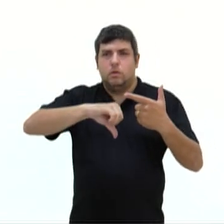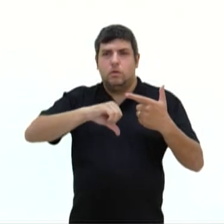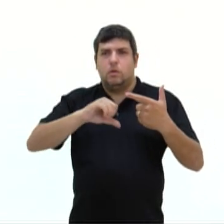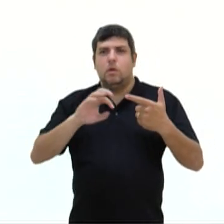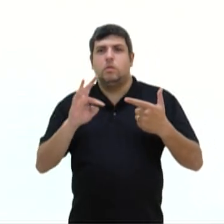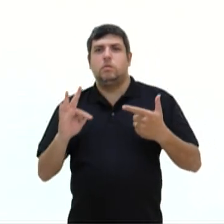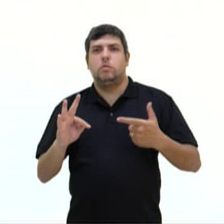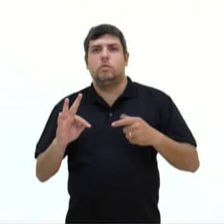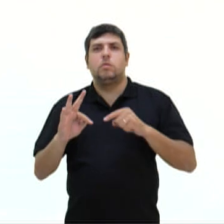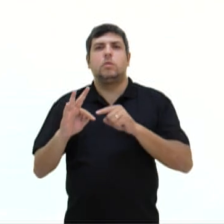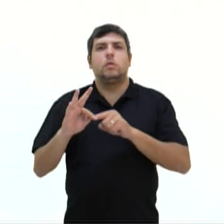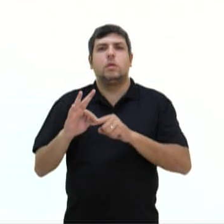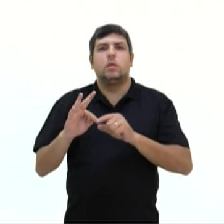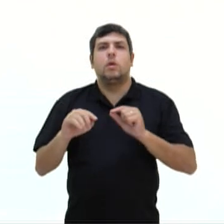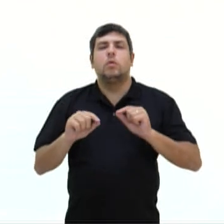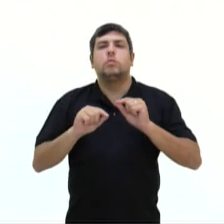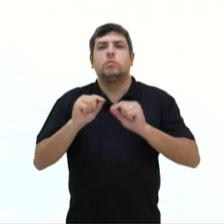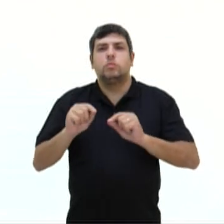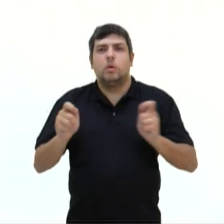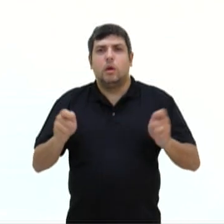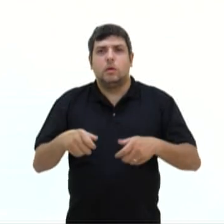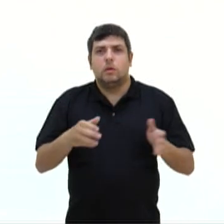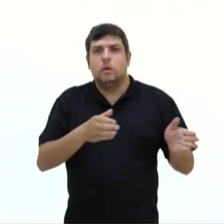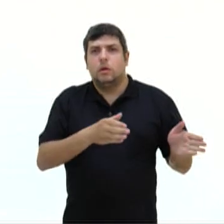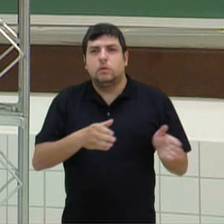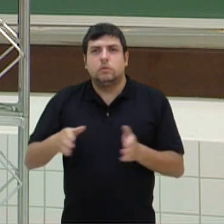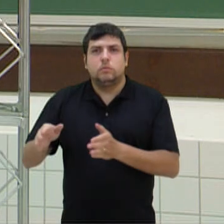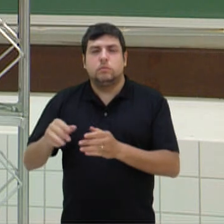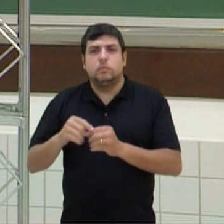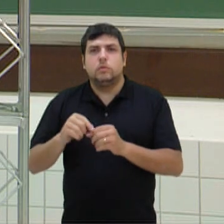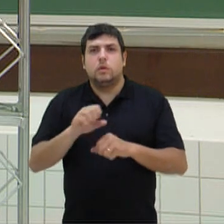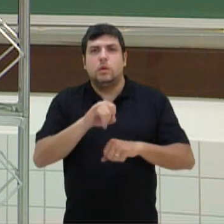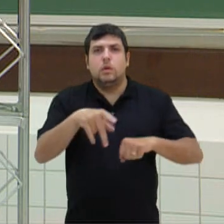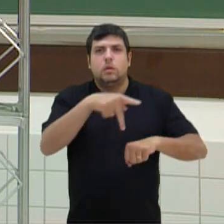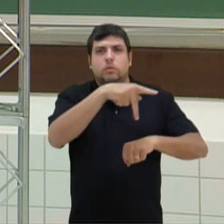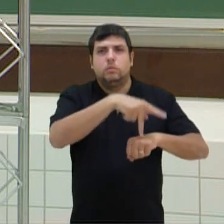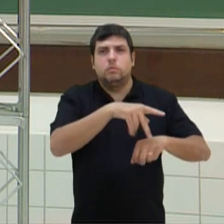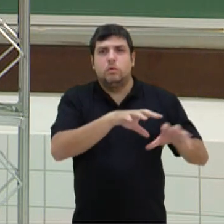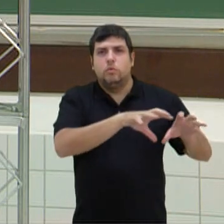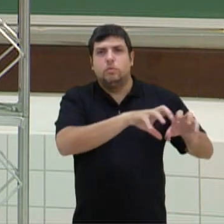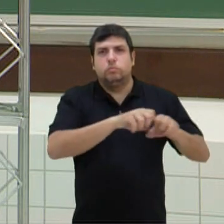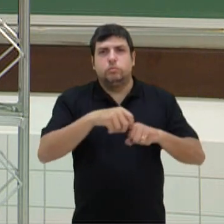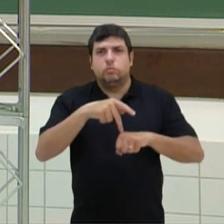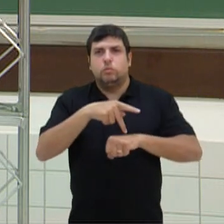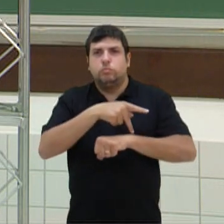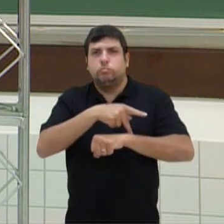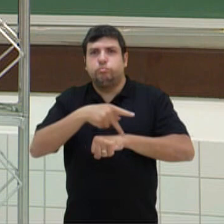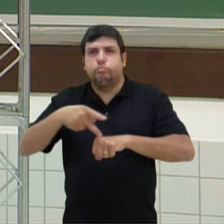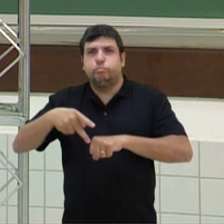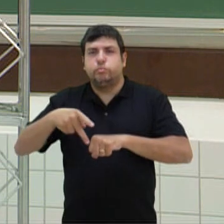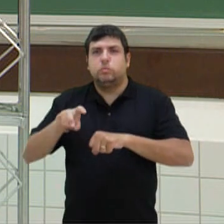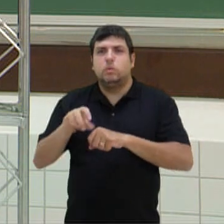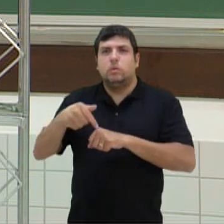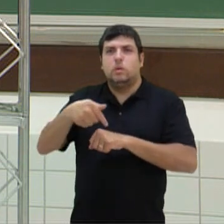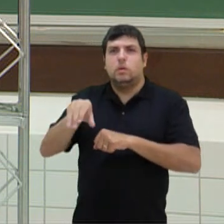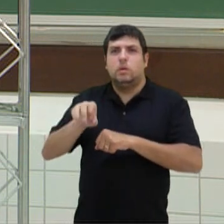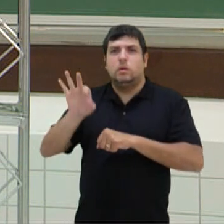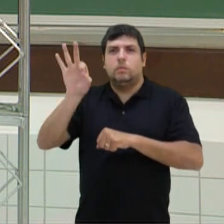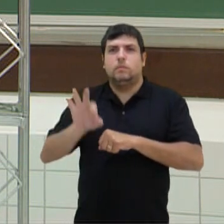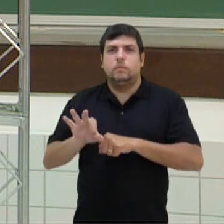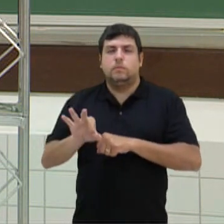é a quantidade que eu vou conseguir produzir com essa hematita, cuja a pureza é de 70%,